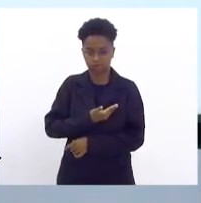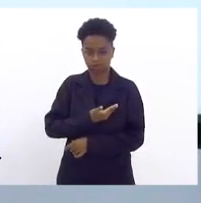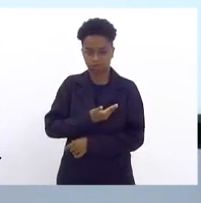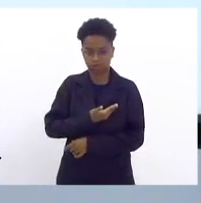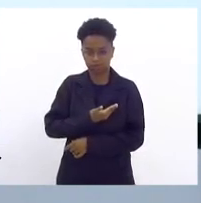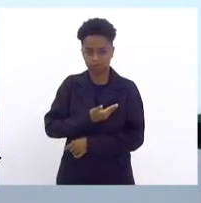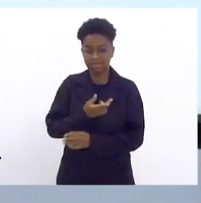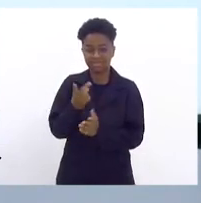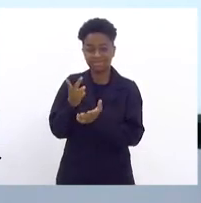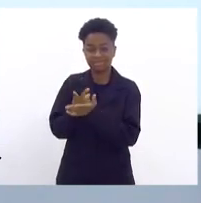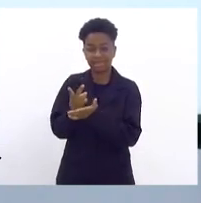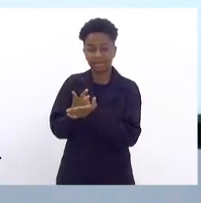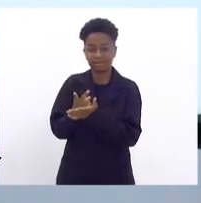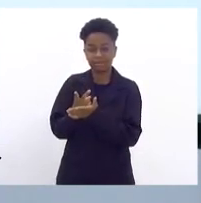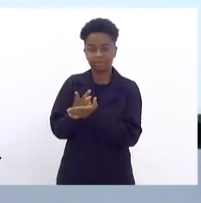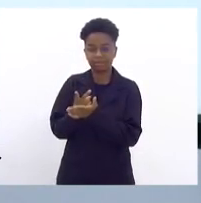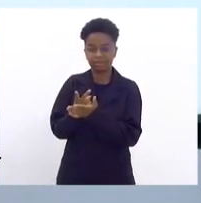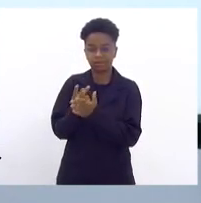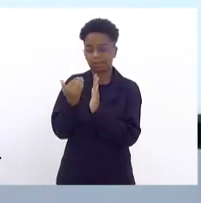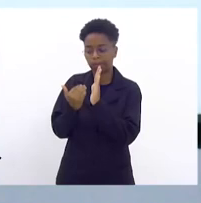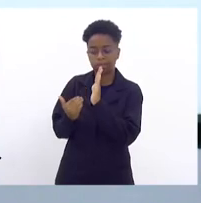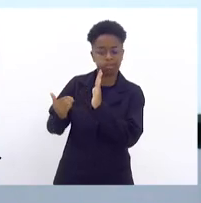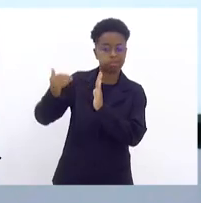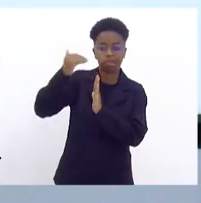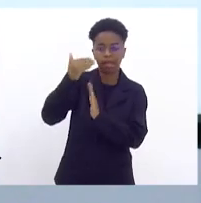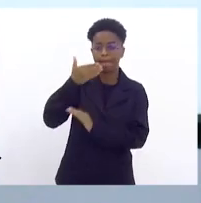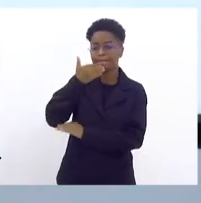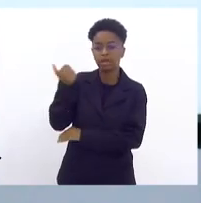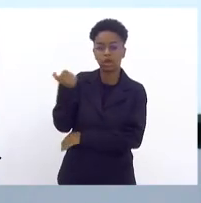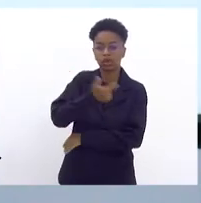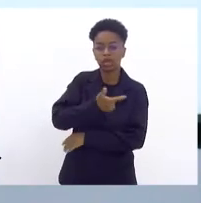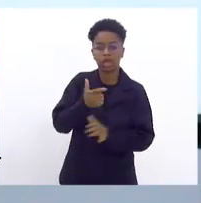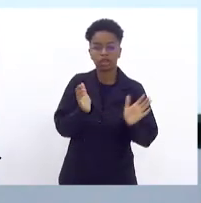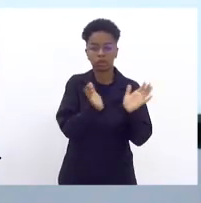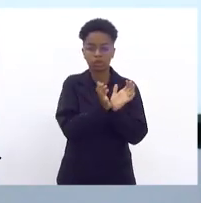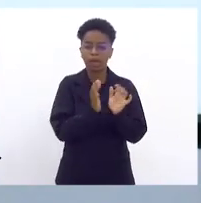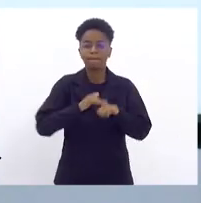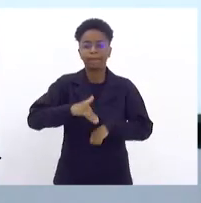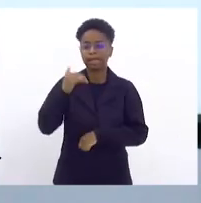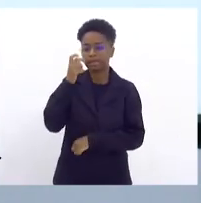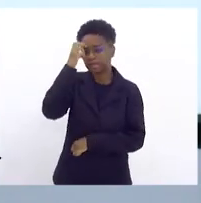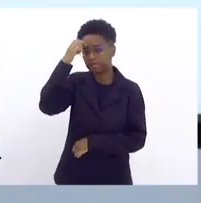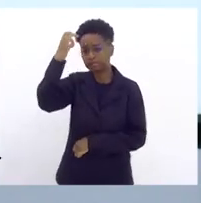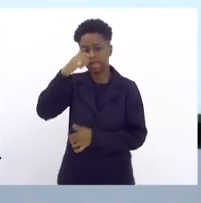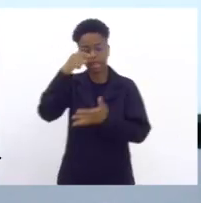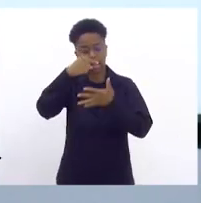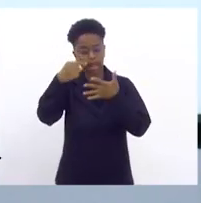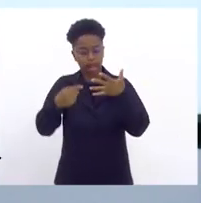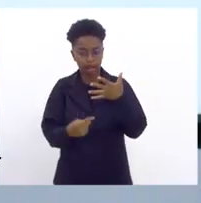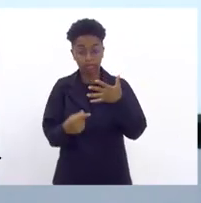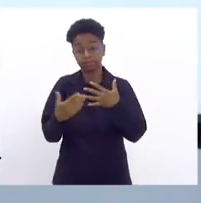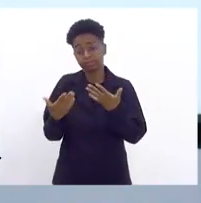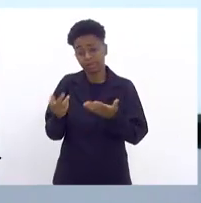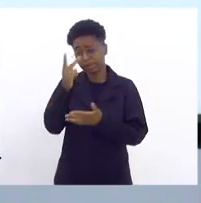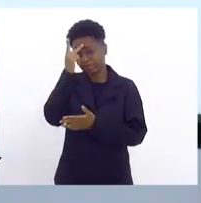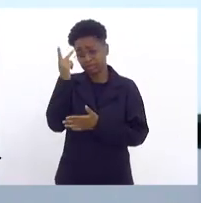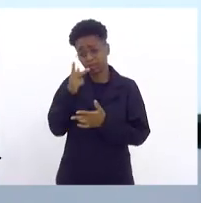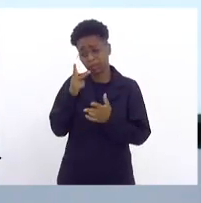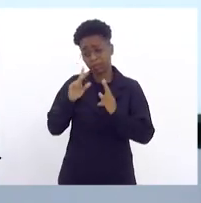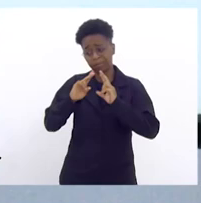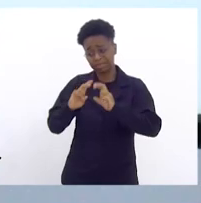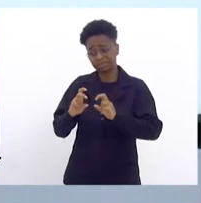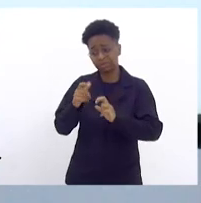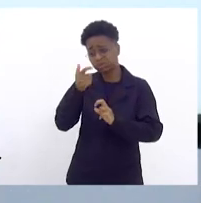sempre à frente da minha turma mais inteligente aquela coisa toda e me viu com um menino prodígio esquisito